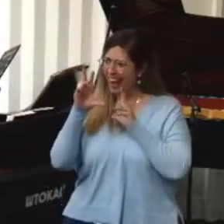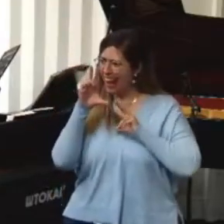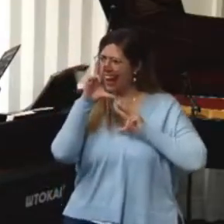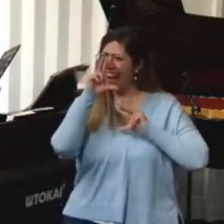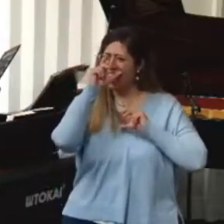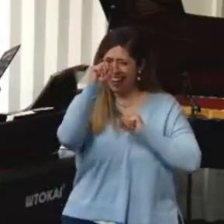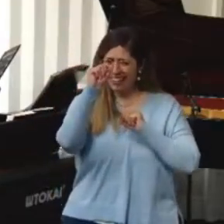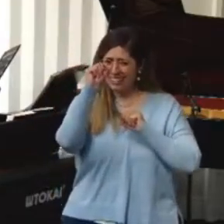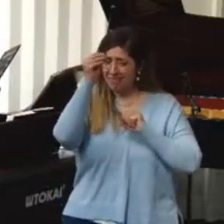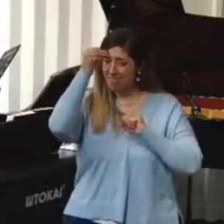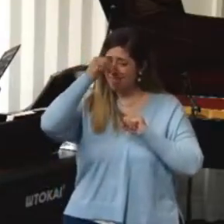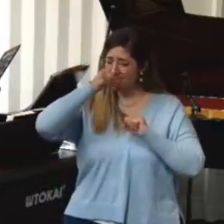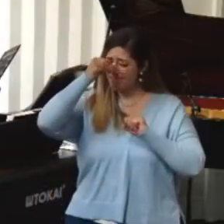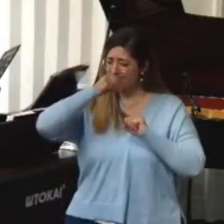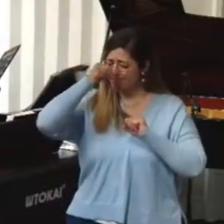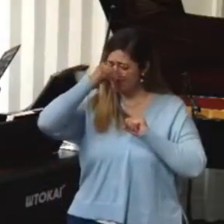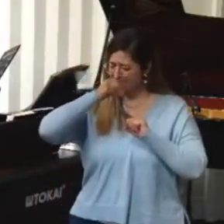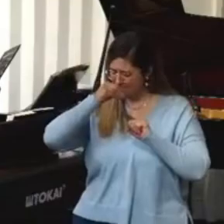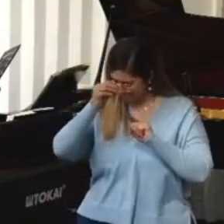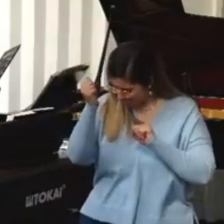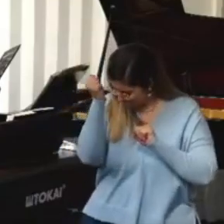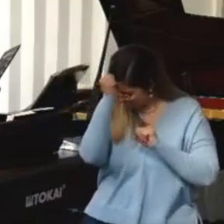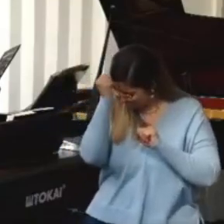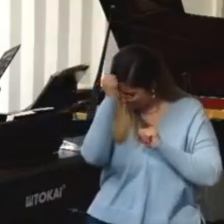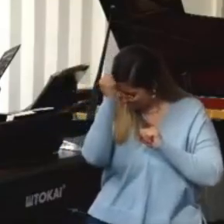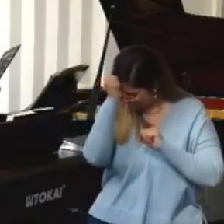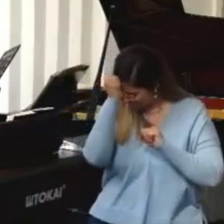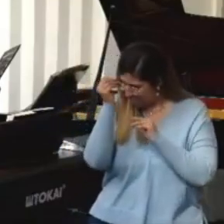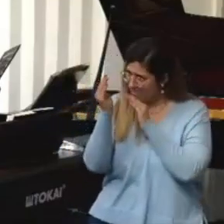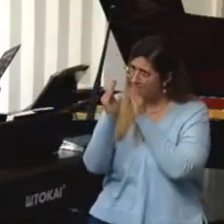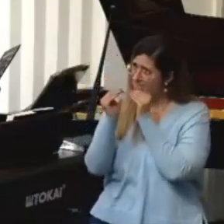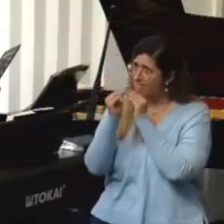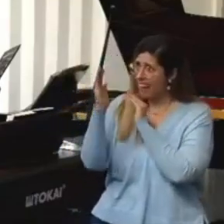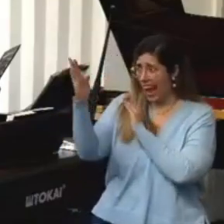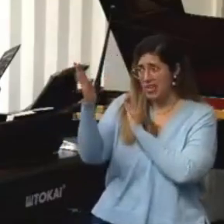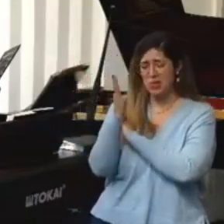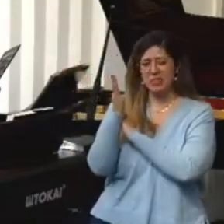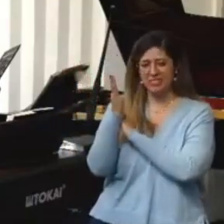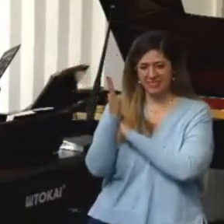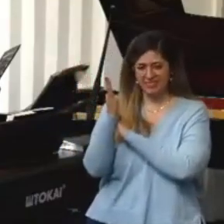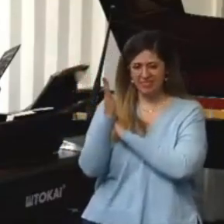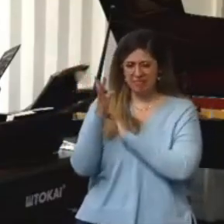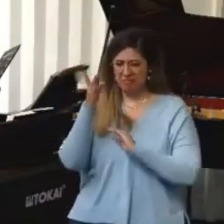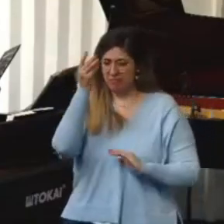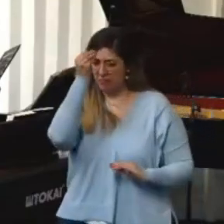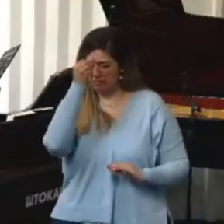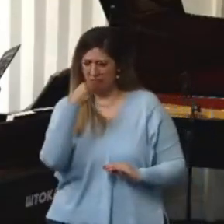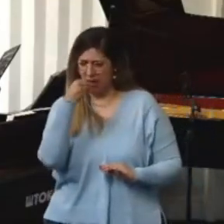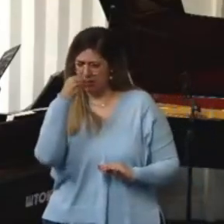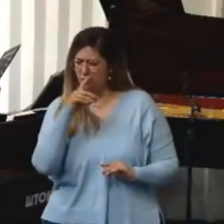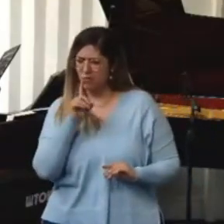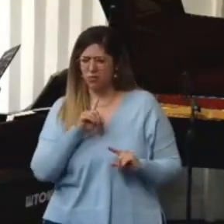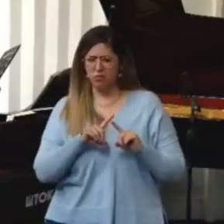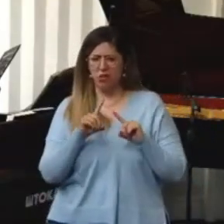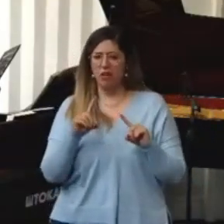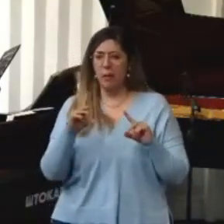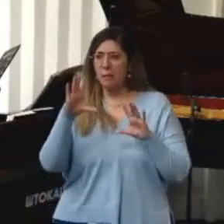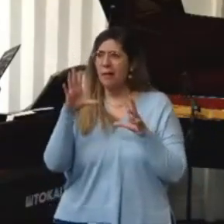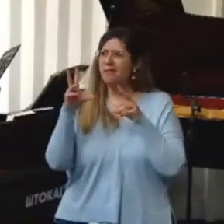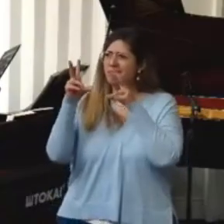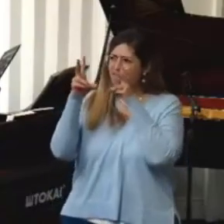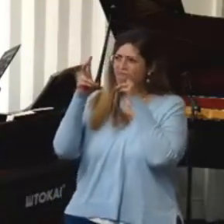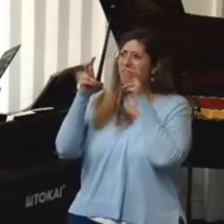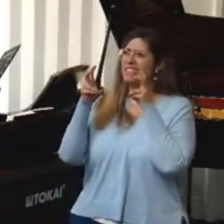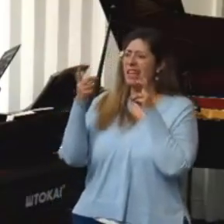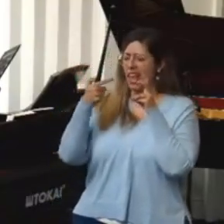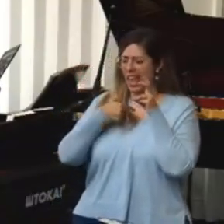força está na fraqueza reconhecida e entregue a Deus. A fraqueza por si só não glorifica a Deus, mas o